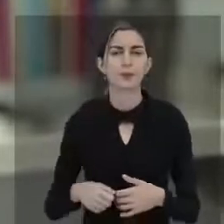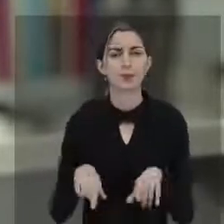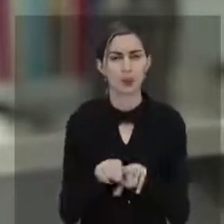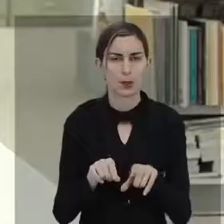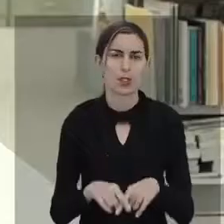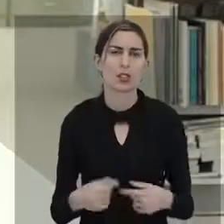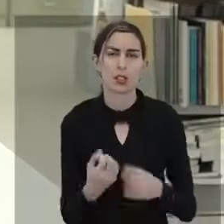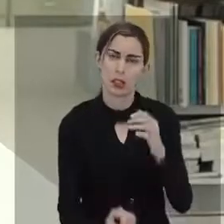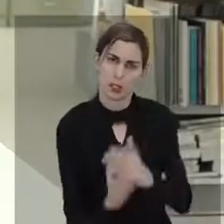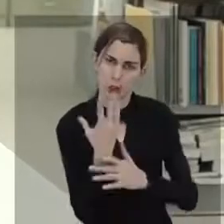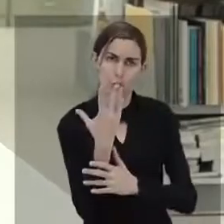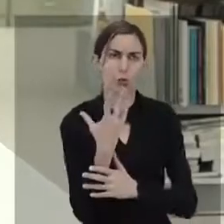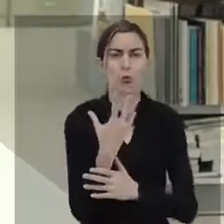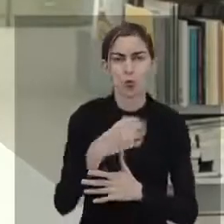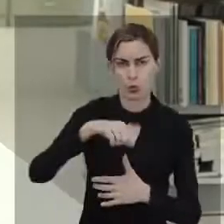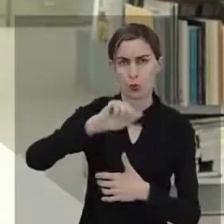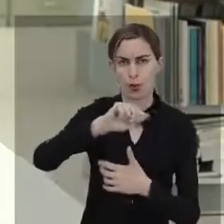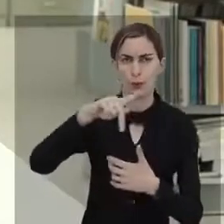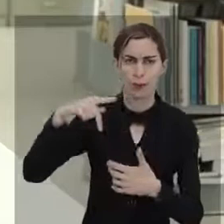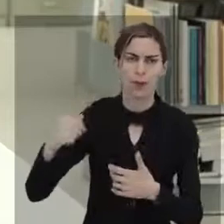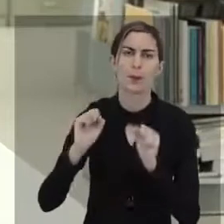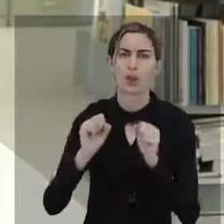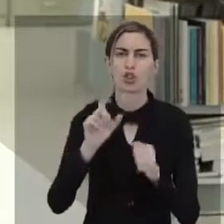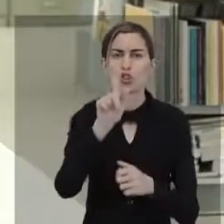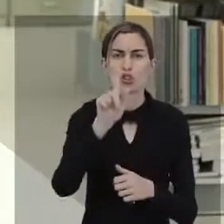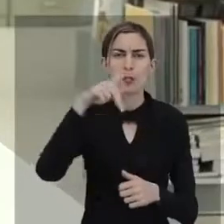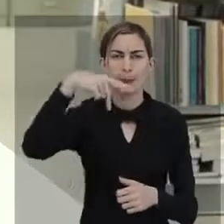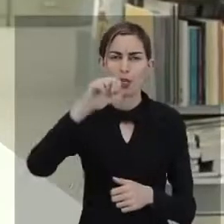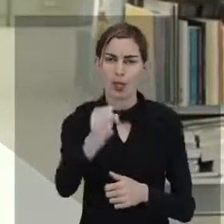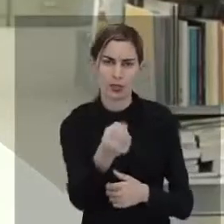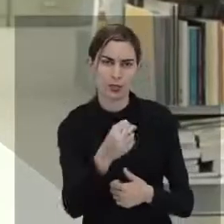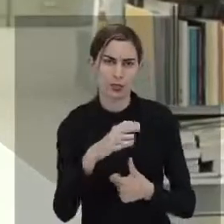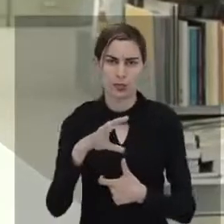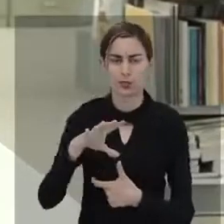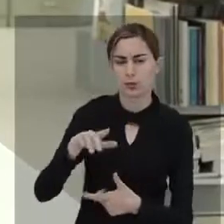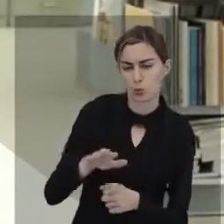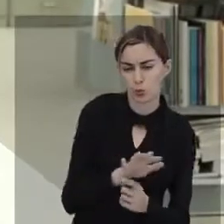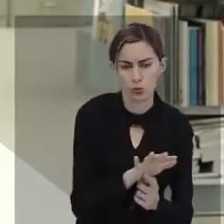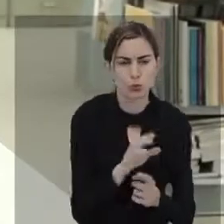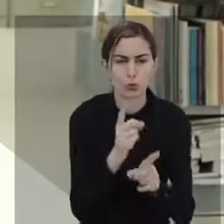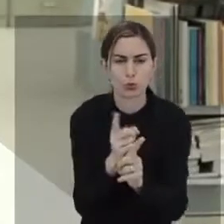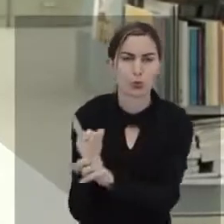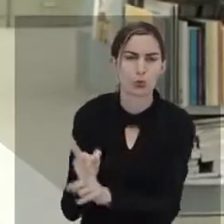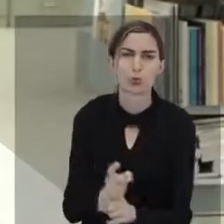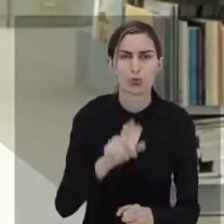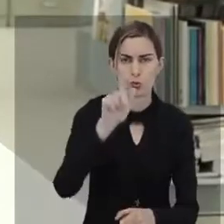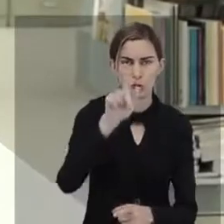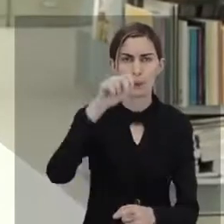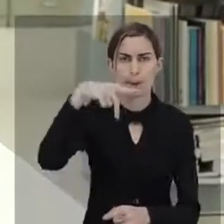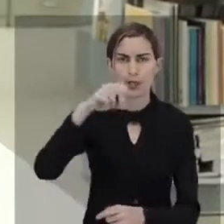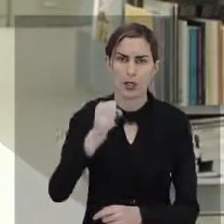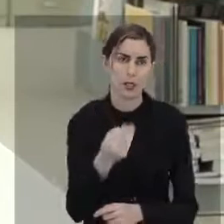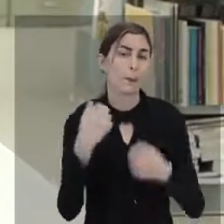E na sua aplicação você pode fazer uso do GPS também. Mas o GPS é importante você ter em mente que o dispositivo do